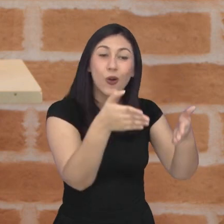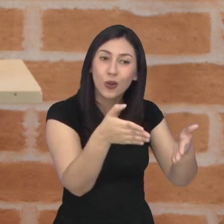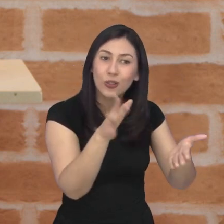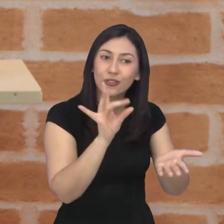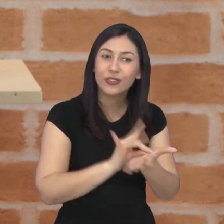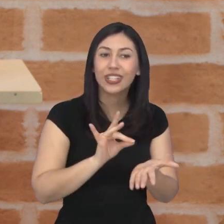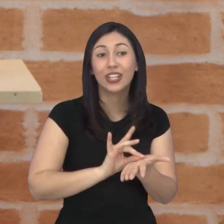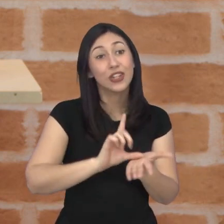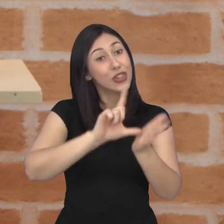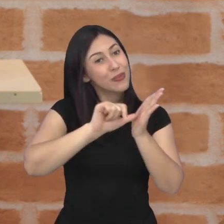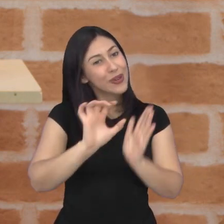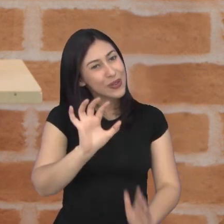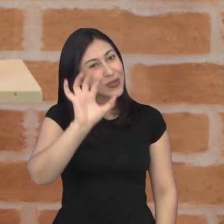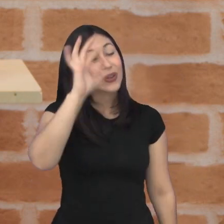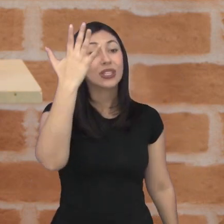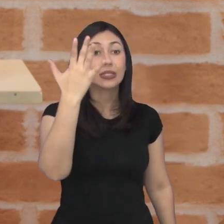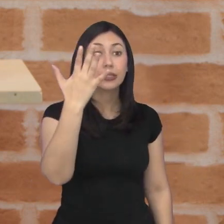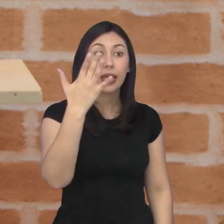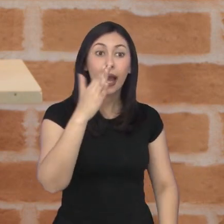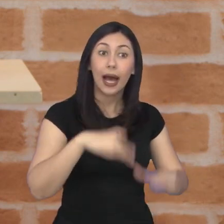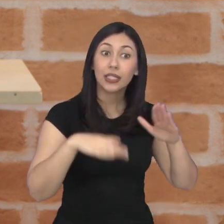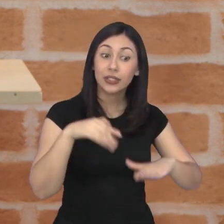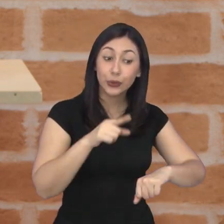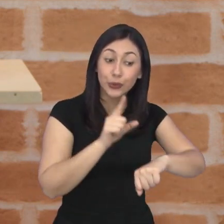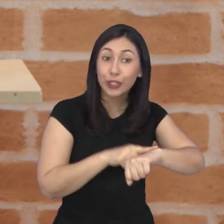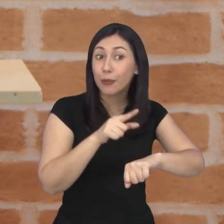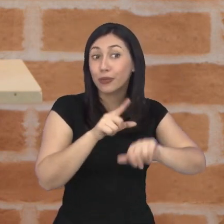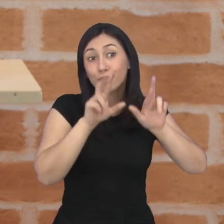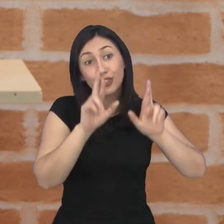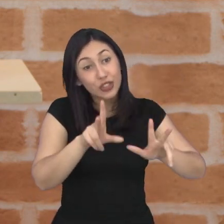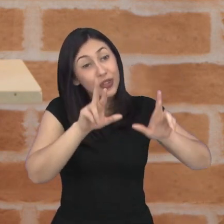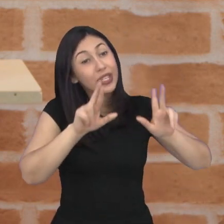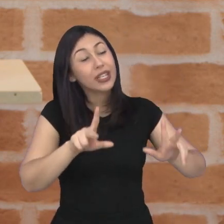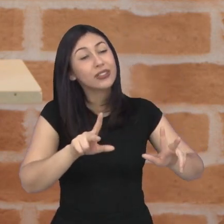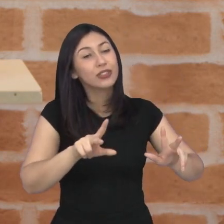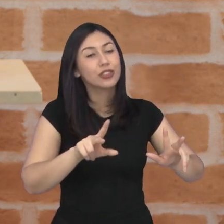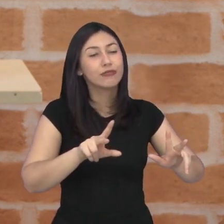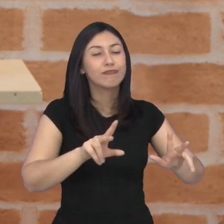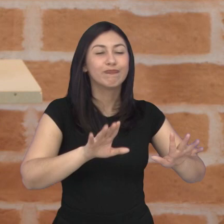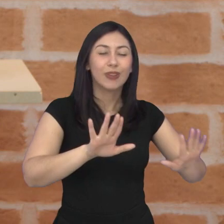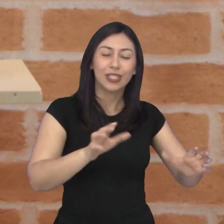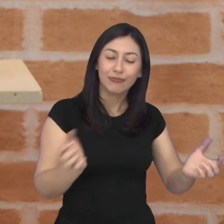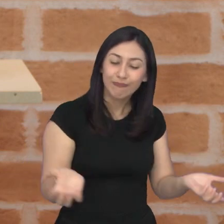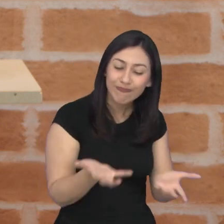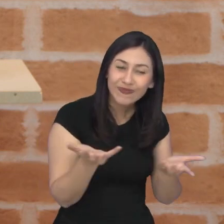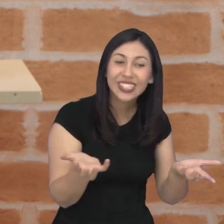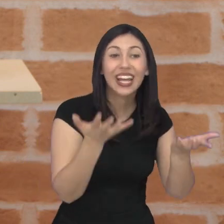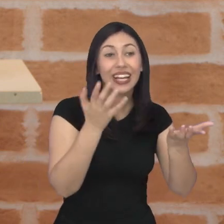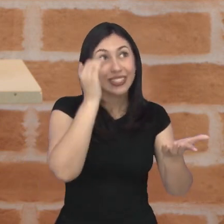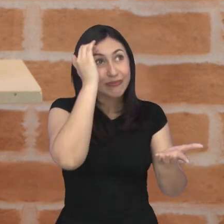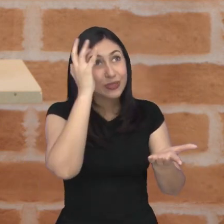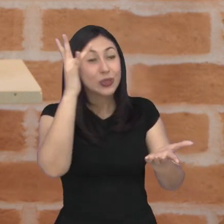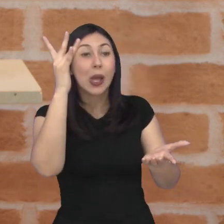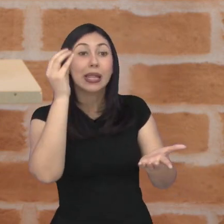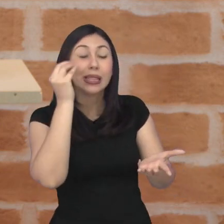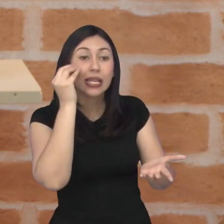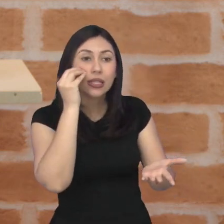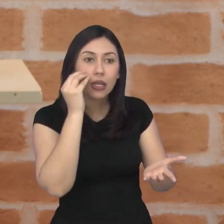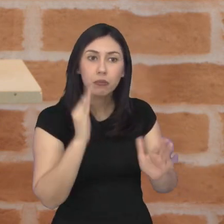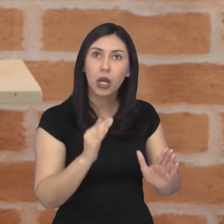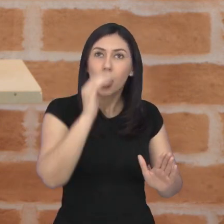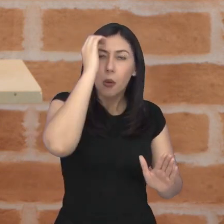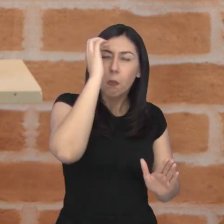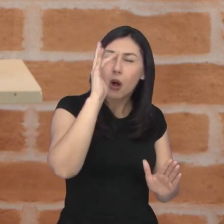quer ir, e depois as coisas vão acontecendo nem sempre na ordem, no tempo que a gente quer, né? Então, inspirar vocês a buscarem esse sonho. Só